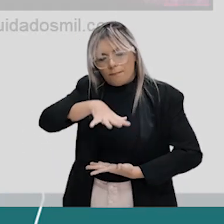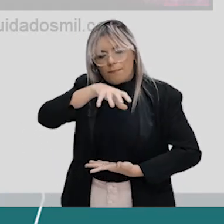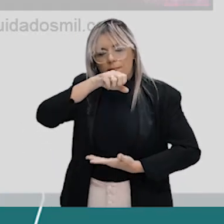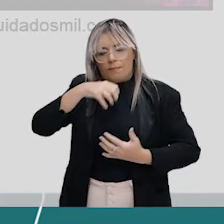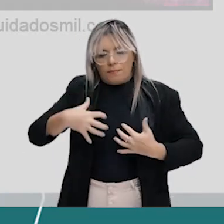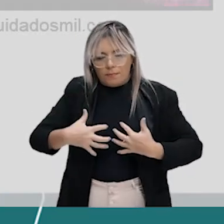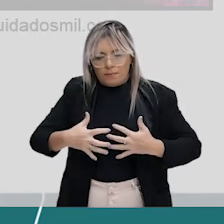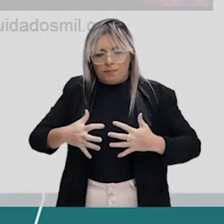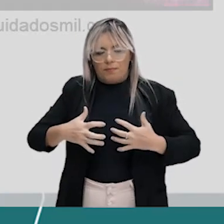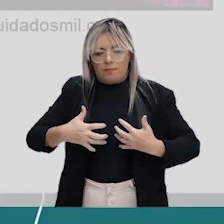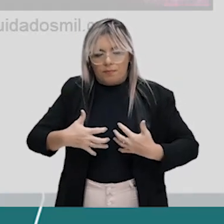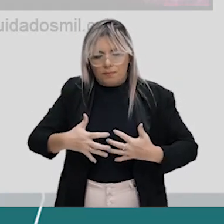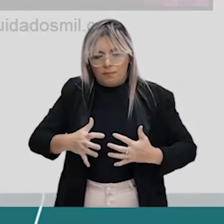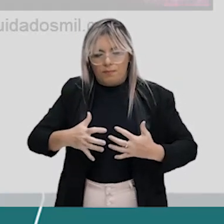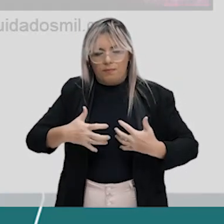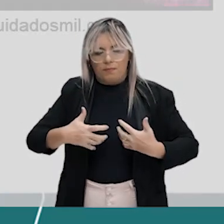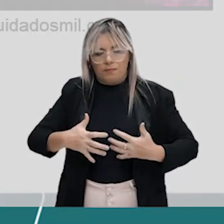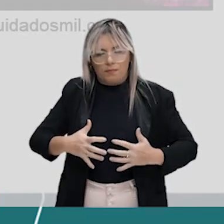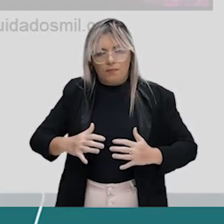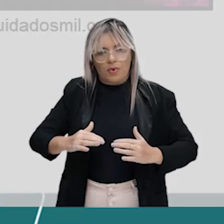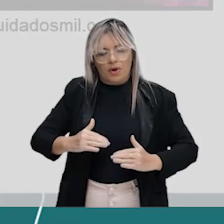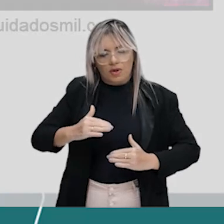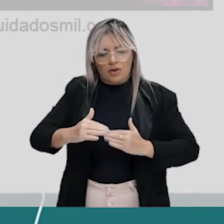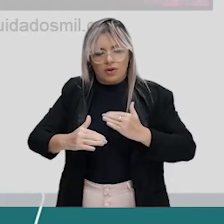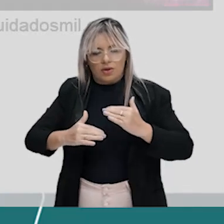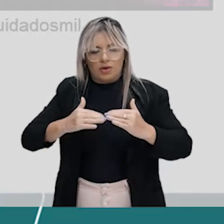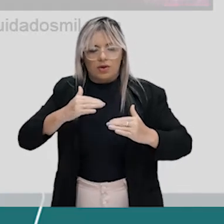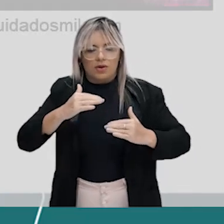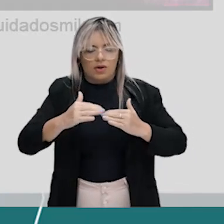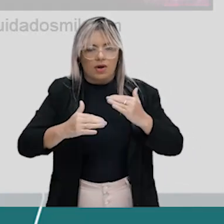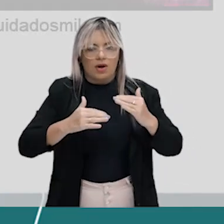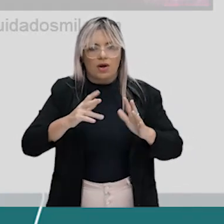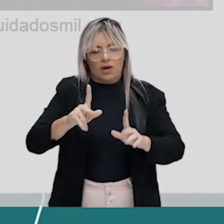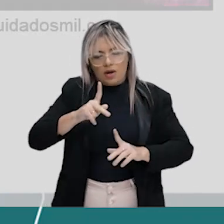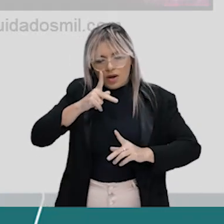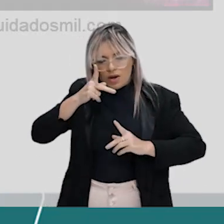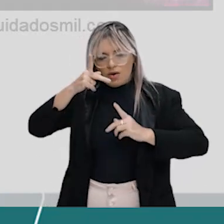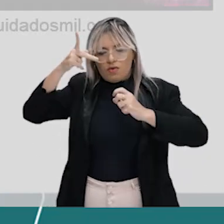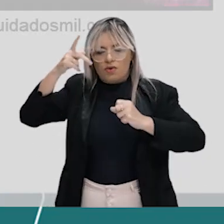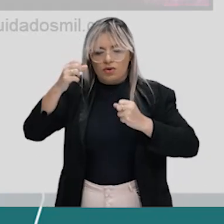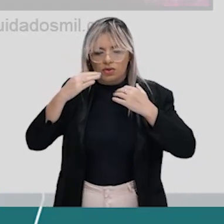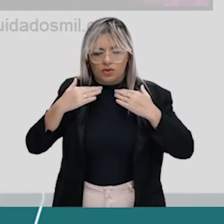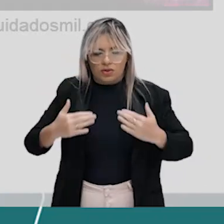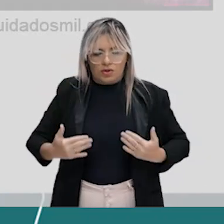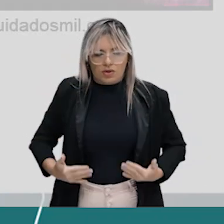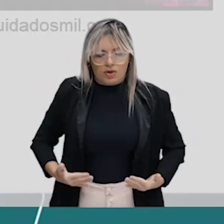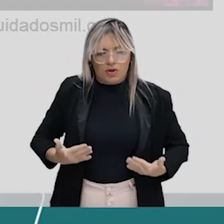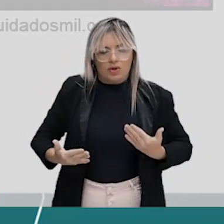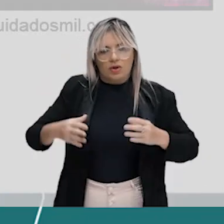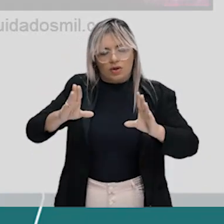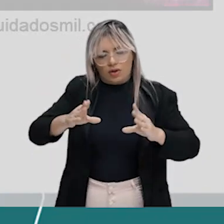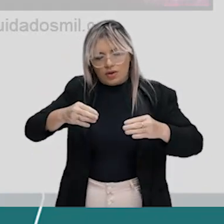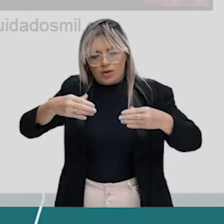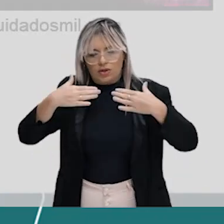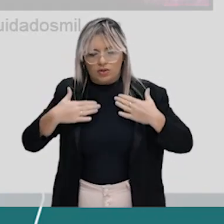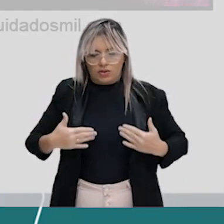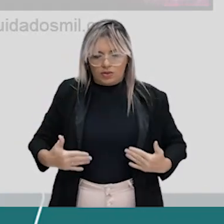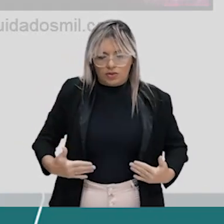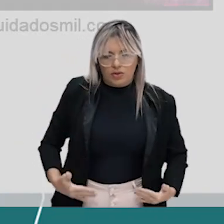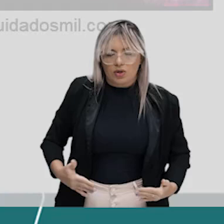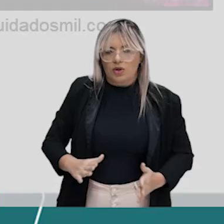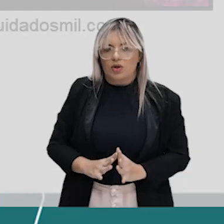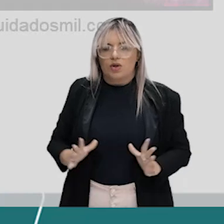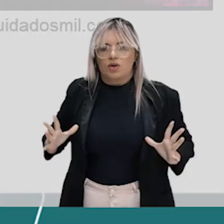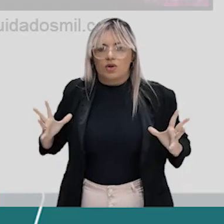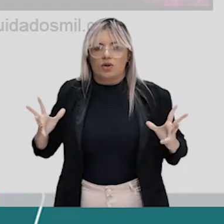respiratória, aumenta a resistência do corpo, o equilíbrio, a flexibilidade, todas aquelas capacidades físicas do